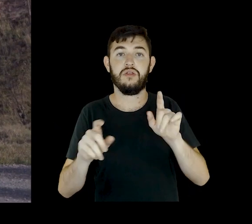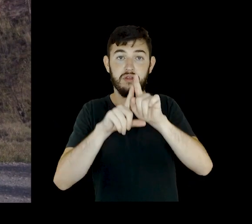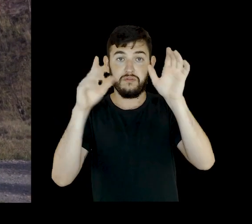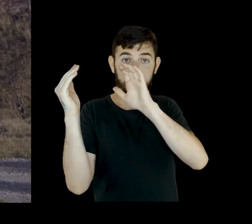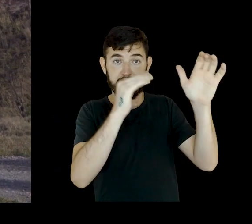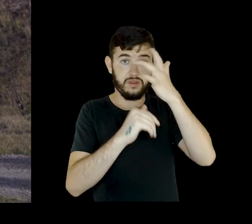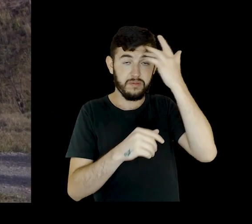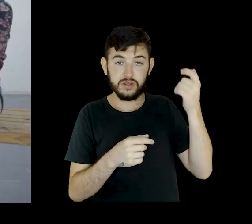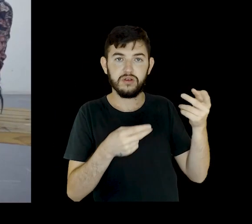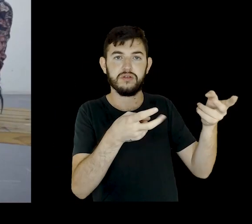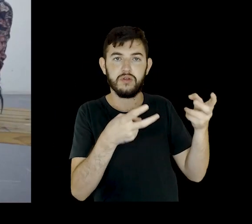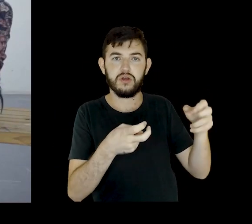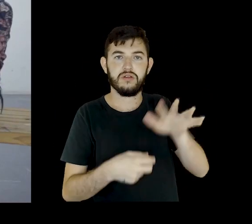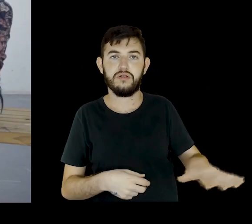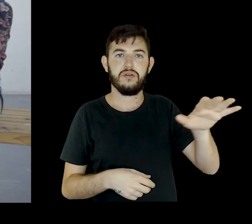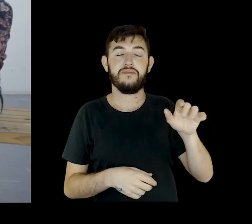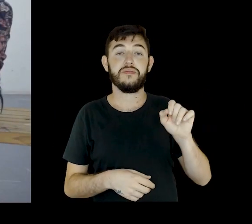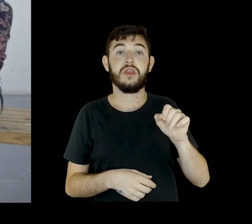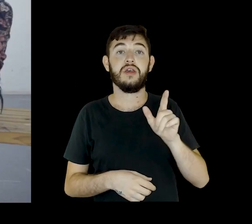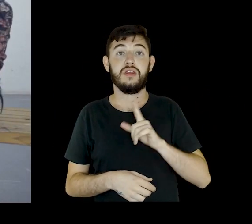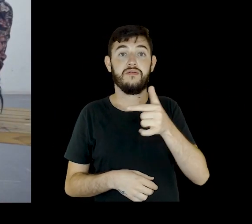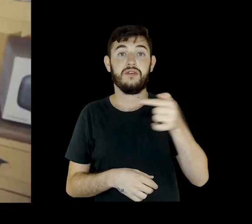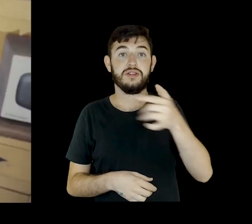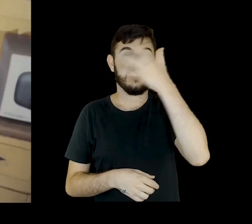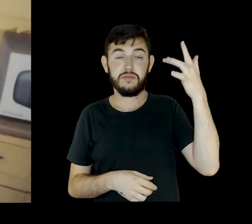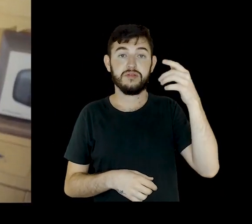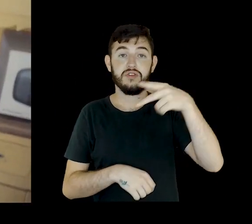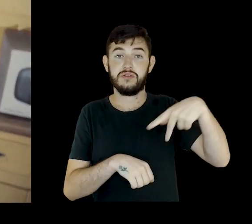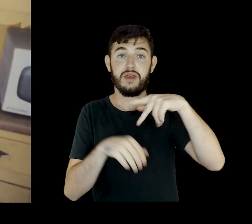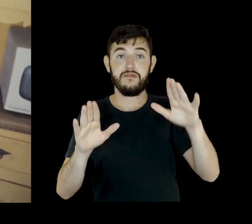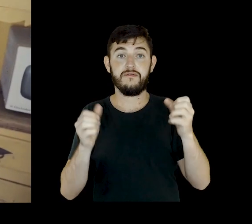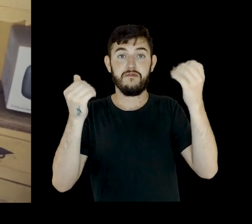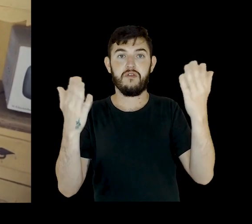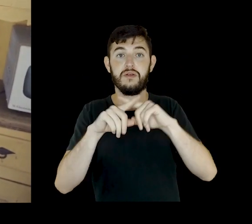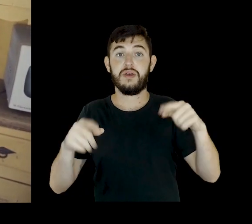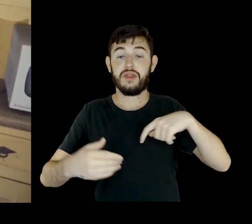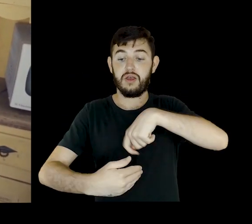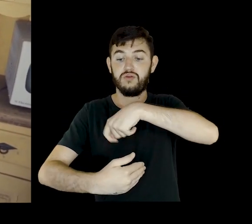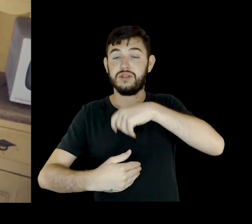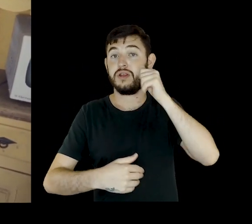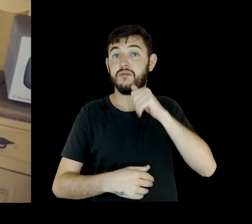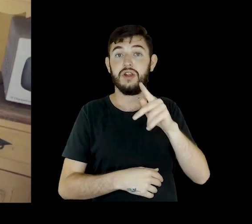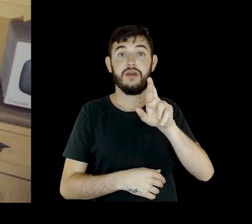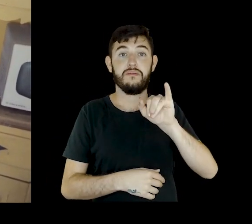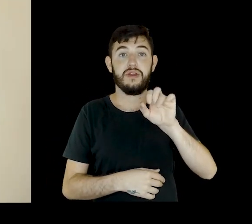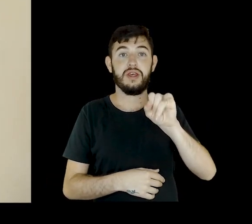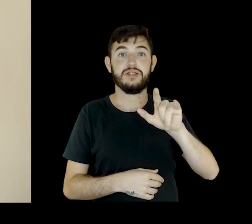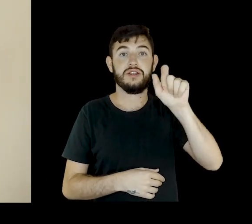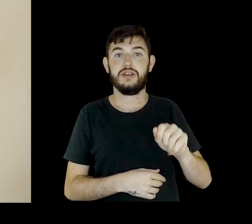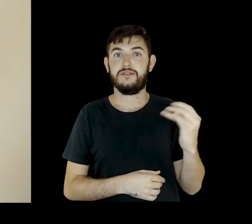muitos moradores daqui. A gente já recebeu 27 países diferentes. E aí a cozinha da Priscila tem uma baita importância nisso,